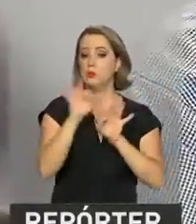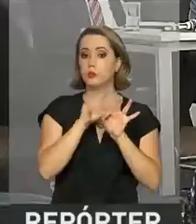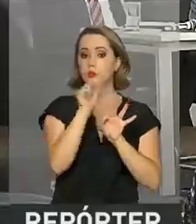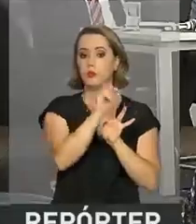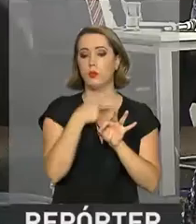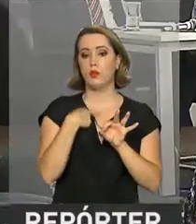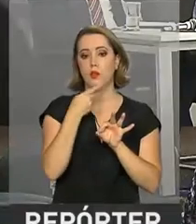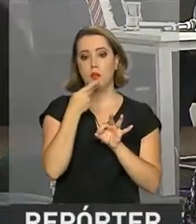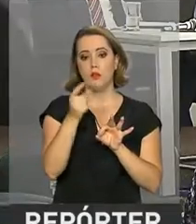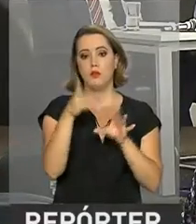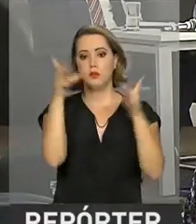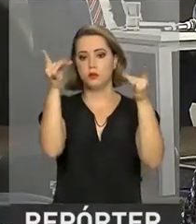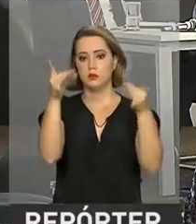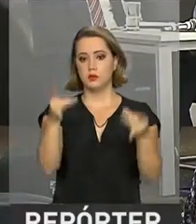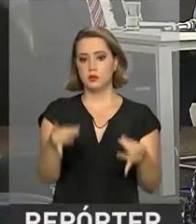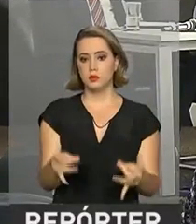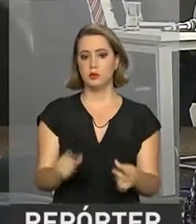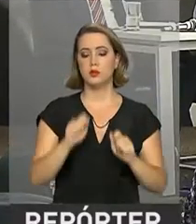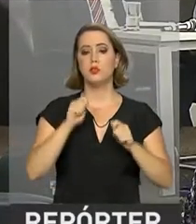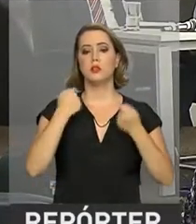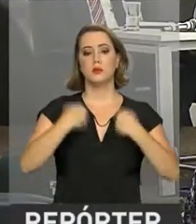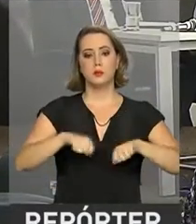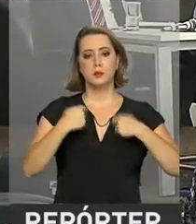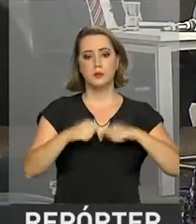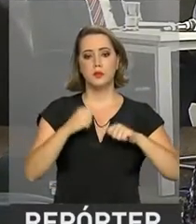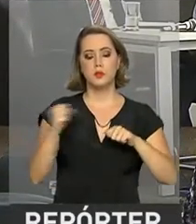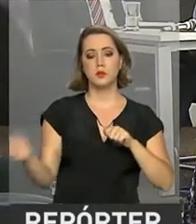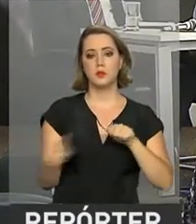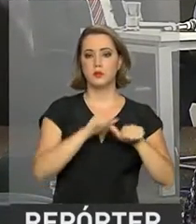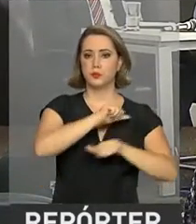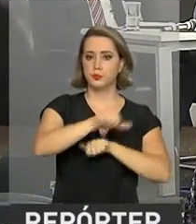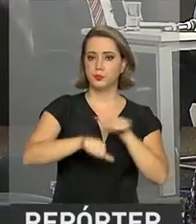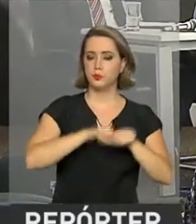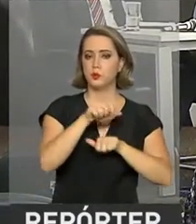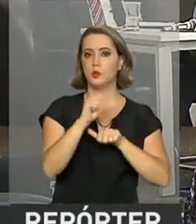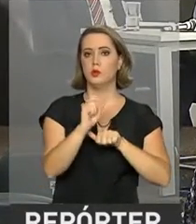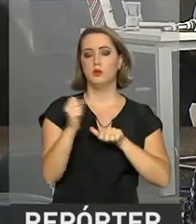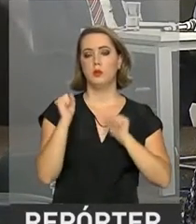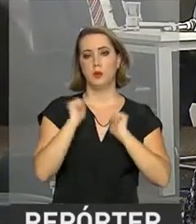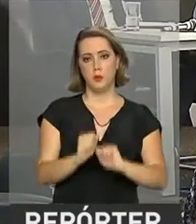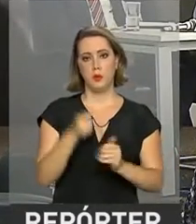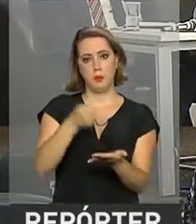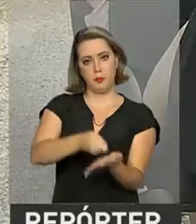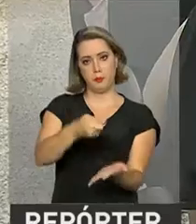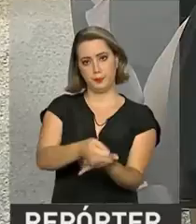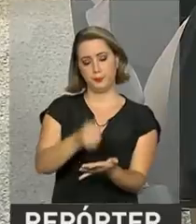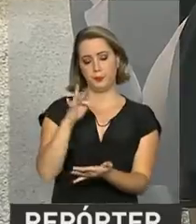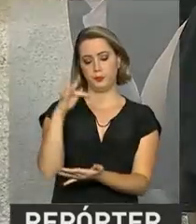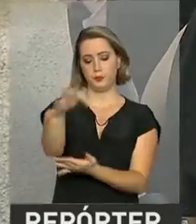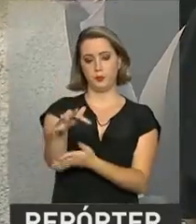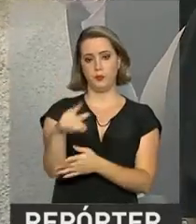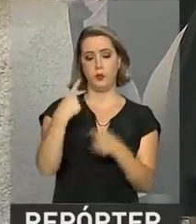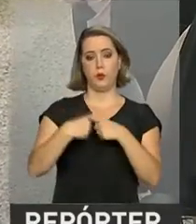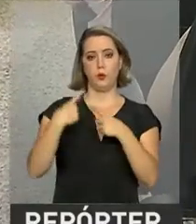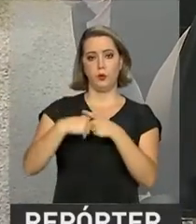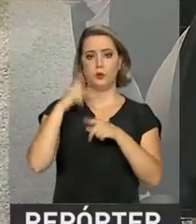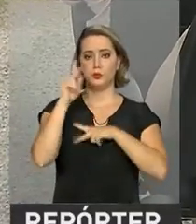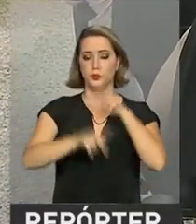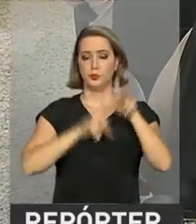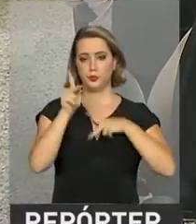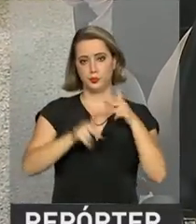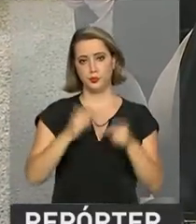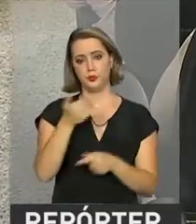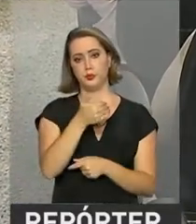social destaca a necessidade de reforma para a sustentabilidade da previdência social já que a população brasileira